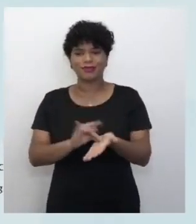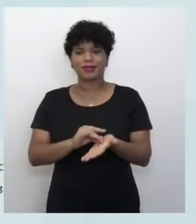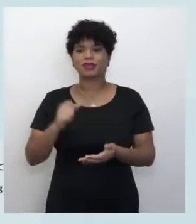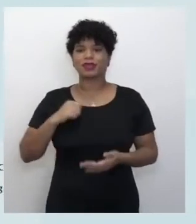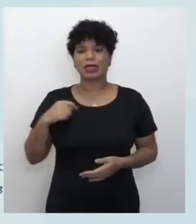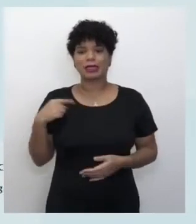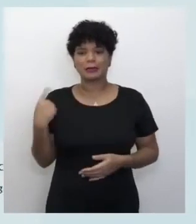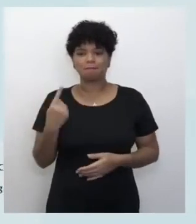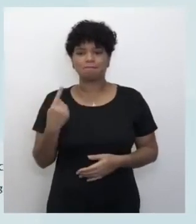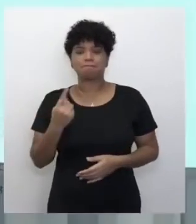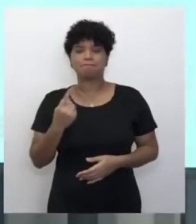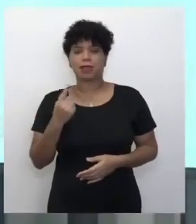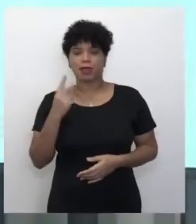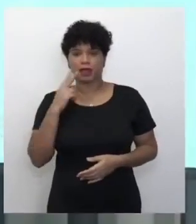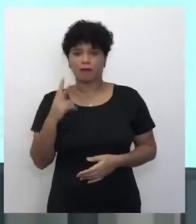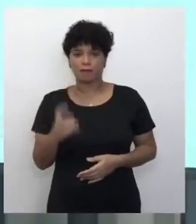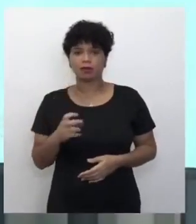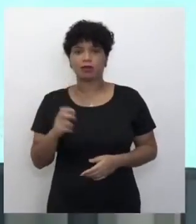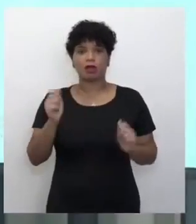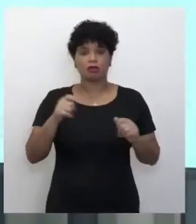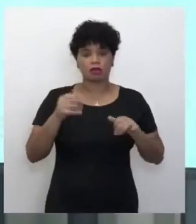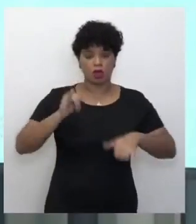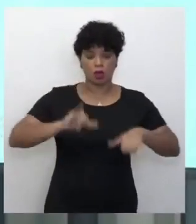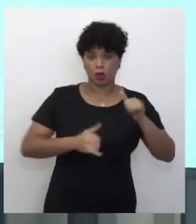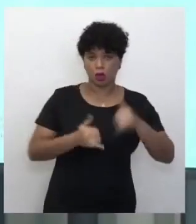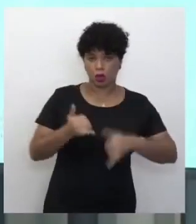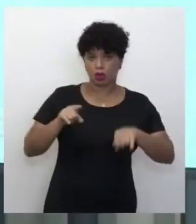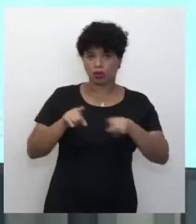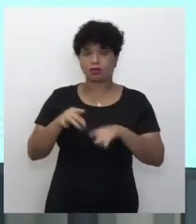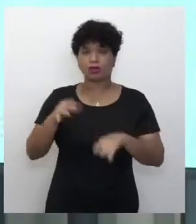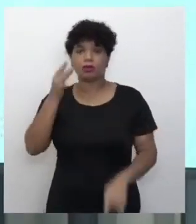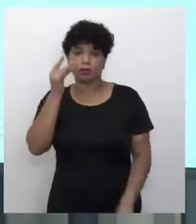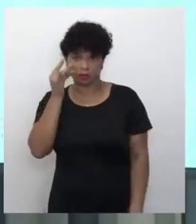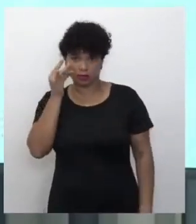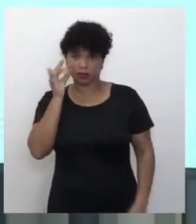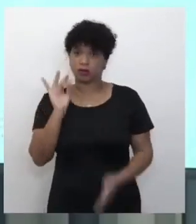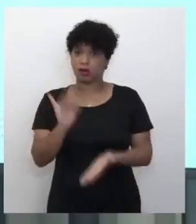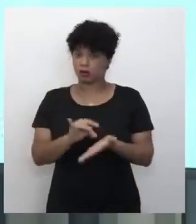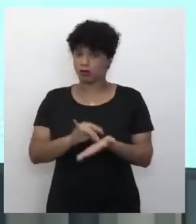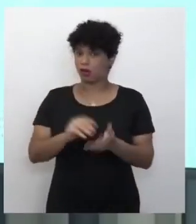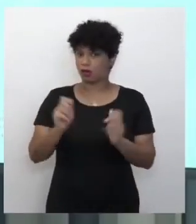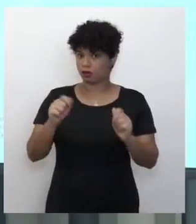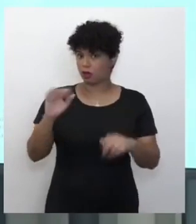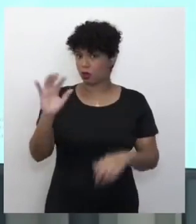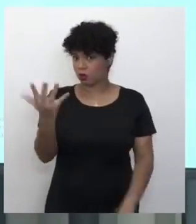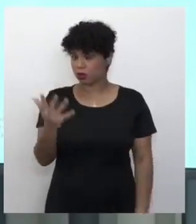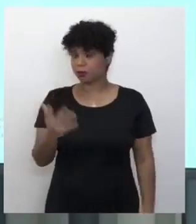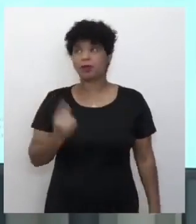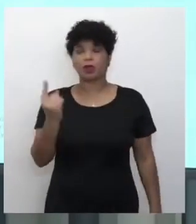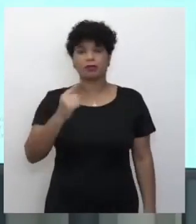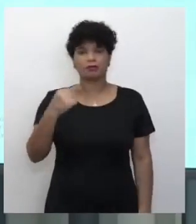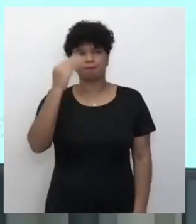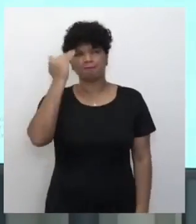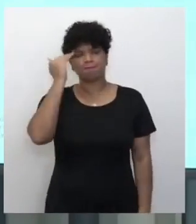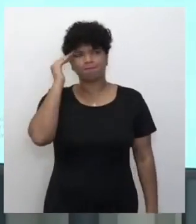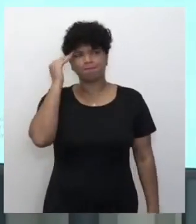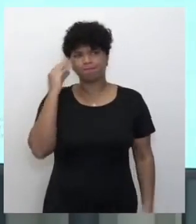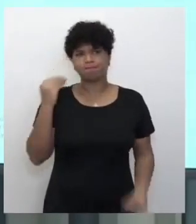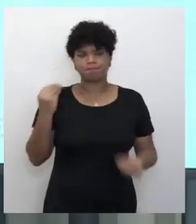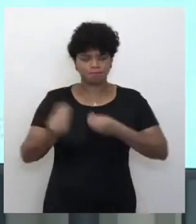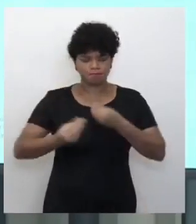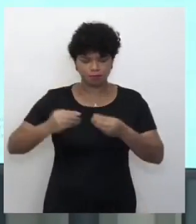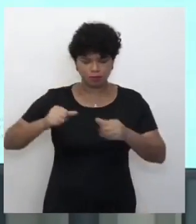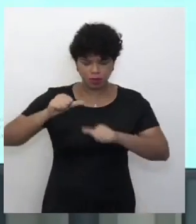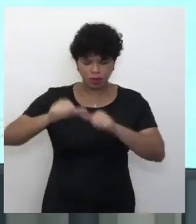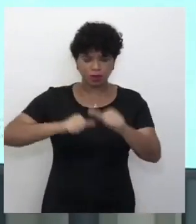ela pode ocorrer tanto num fenômeno físico quanto num fenômeno químico. Primeiro, para entender uma transformação